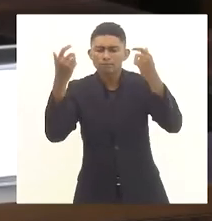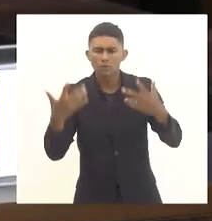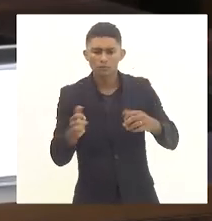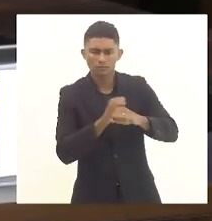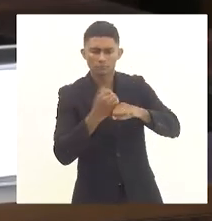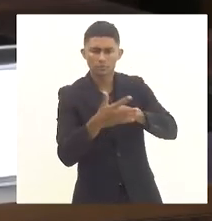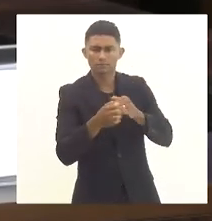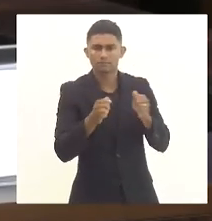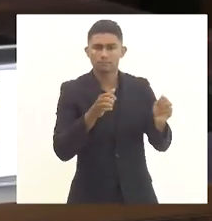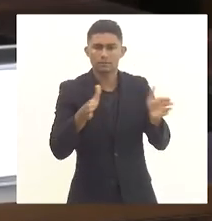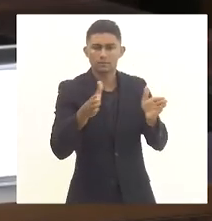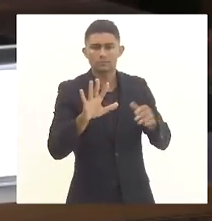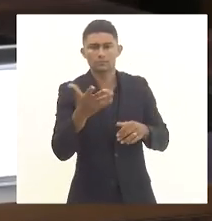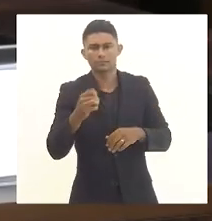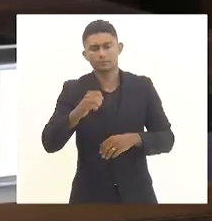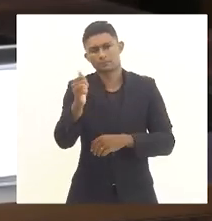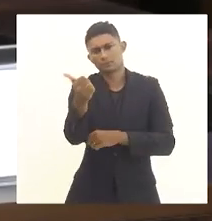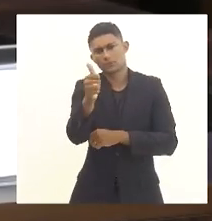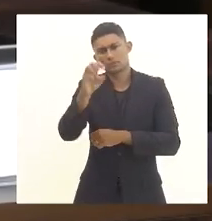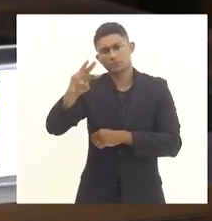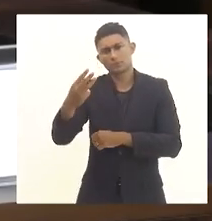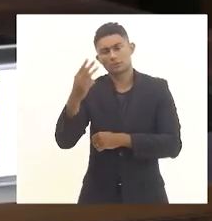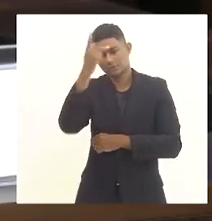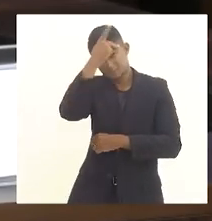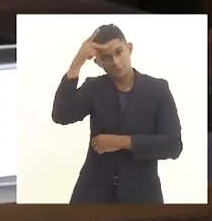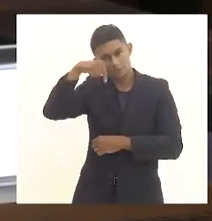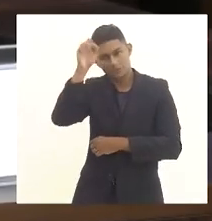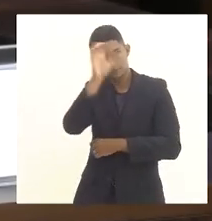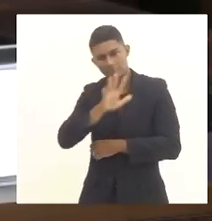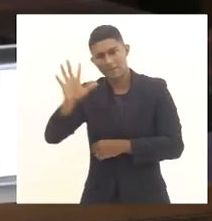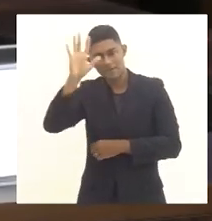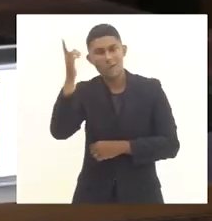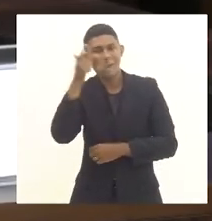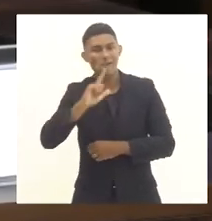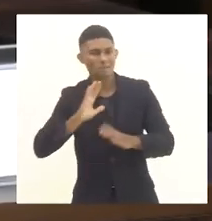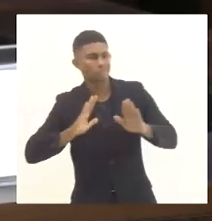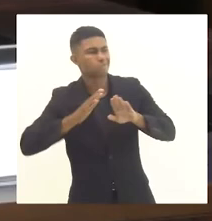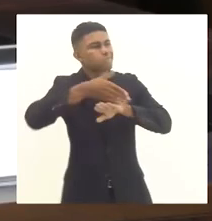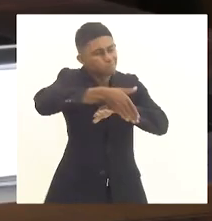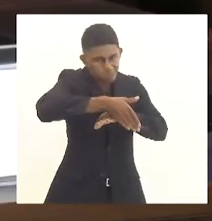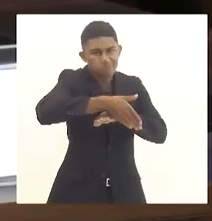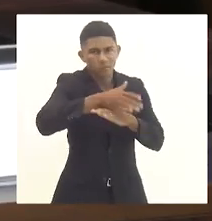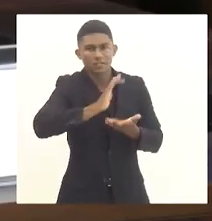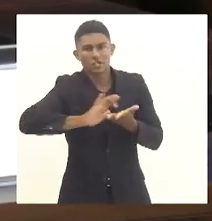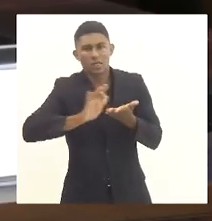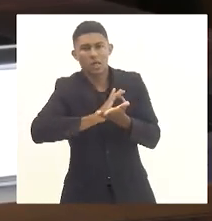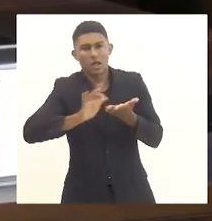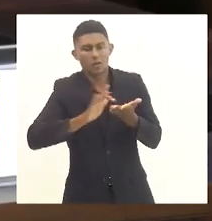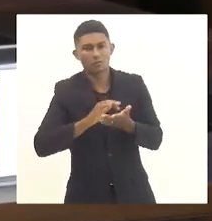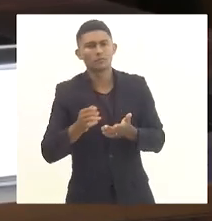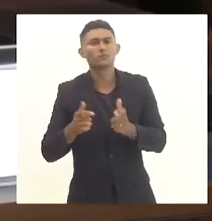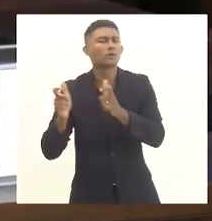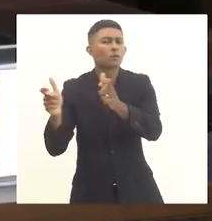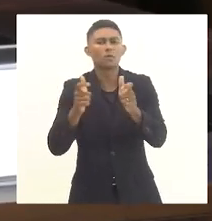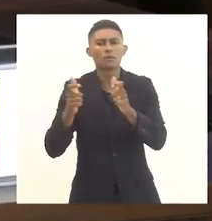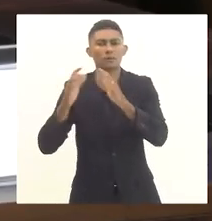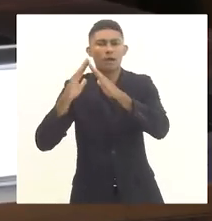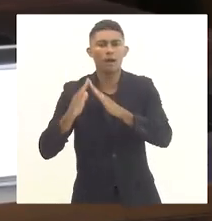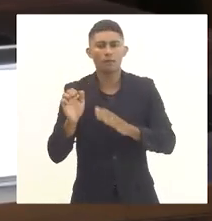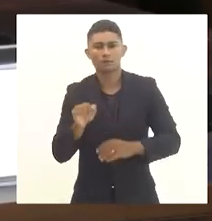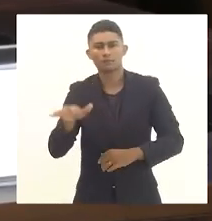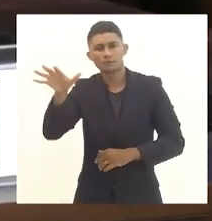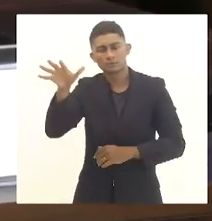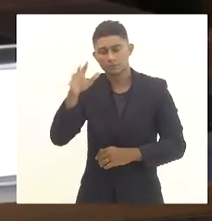aproximadamente 11 milhões de brasileiros ingressaram na economia digital a partir das suas comunidades. É gente que foi dirigir um